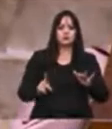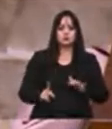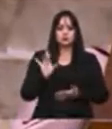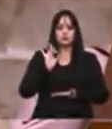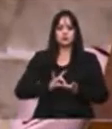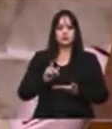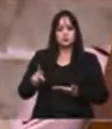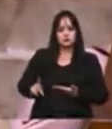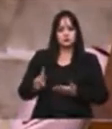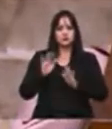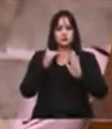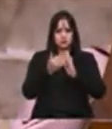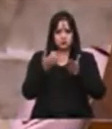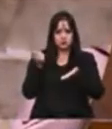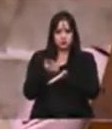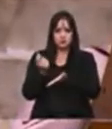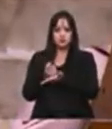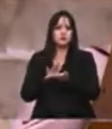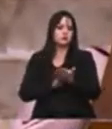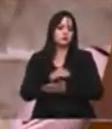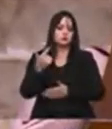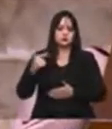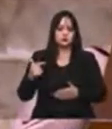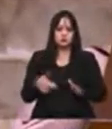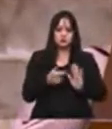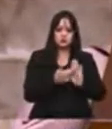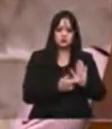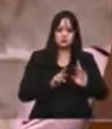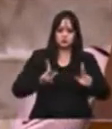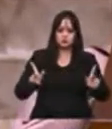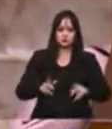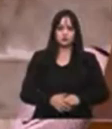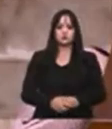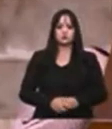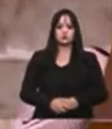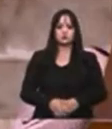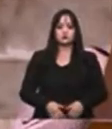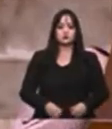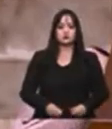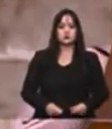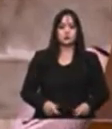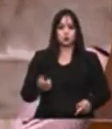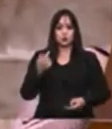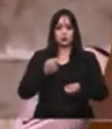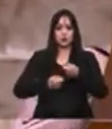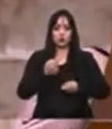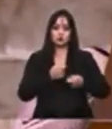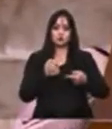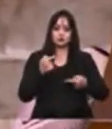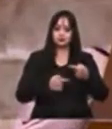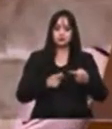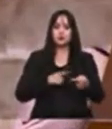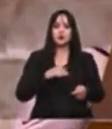efetuar regularmente todos os pagamentos, sem que houvesse regular contrapartida. O negócio manifestamente